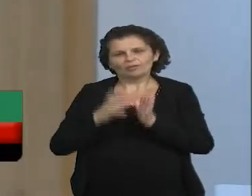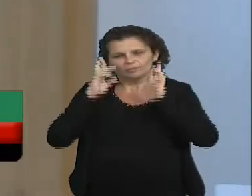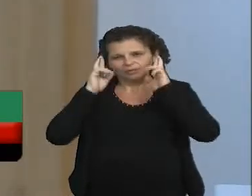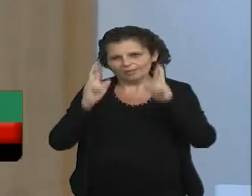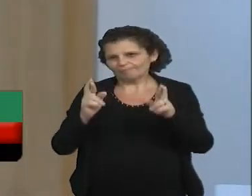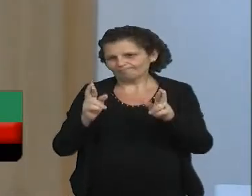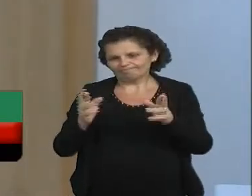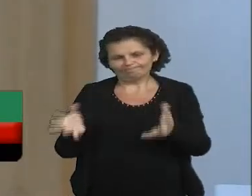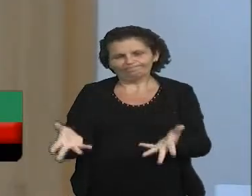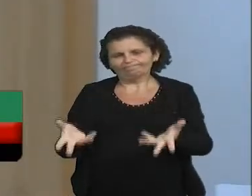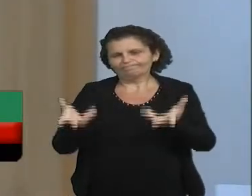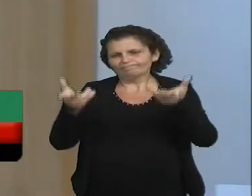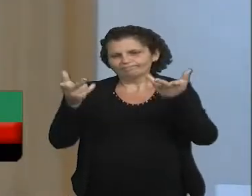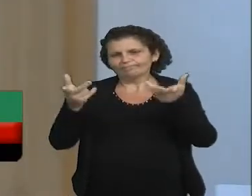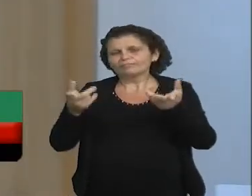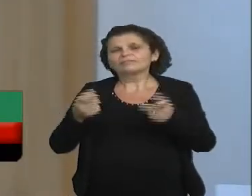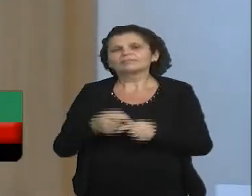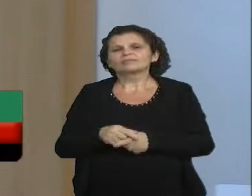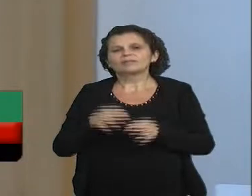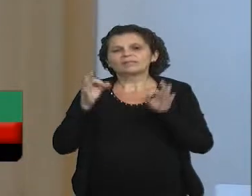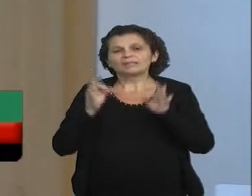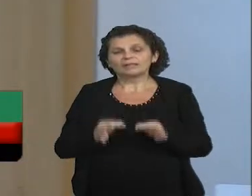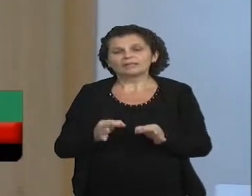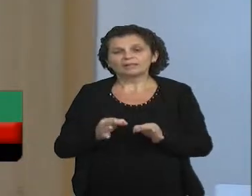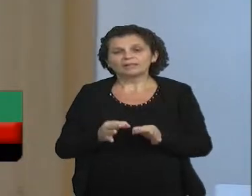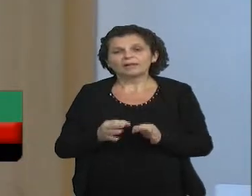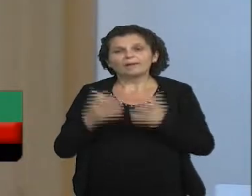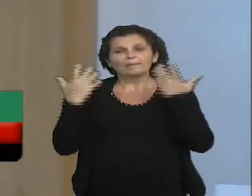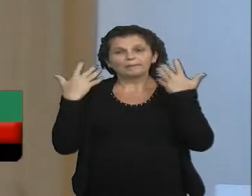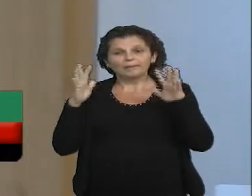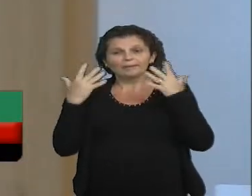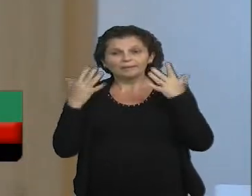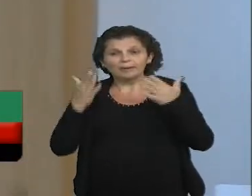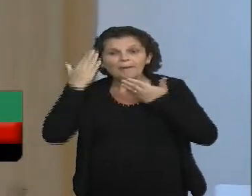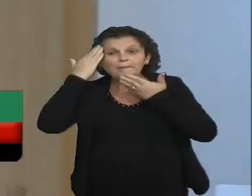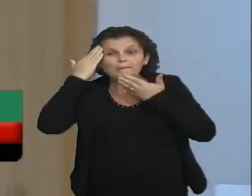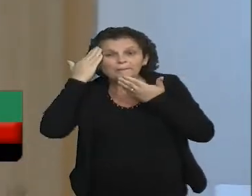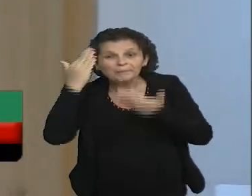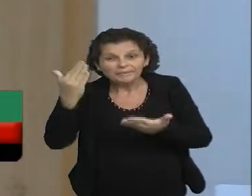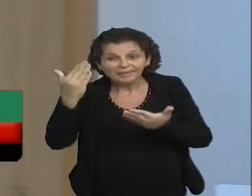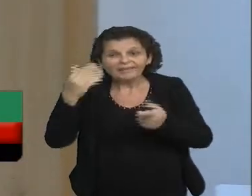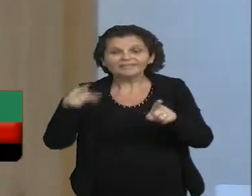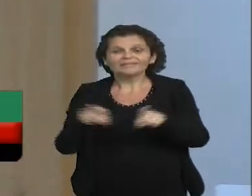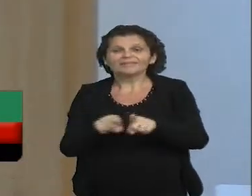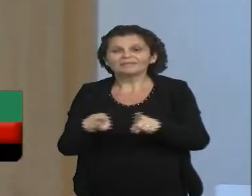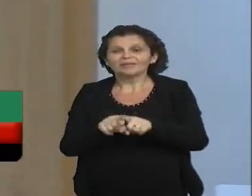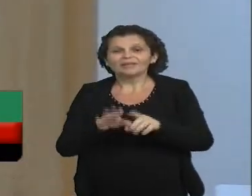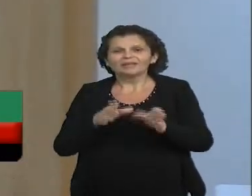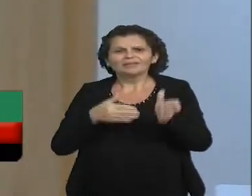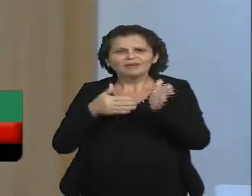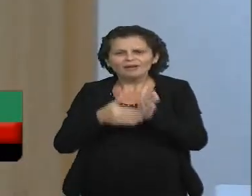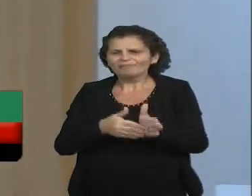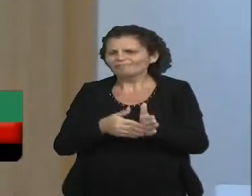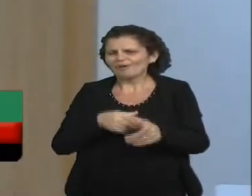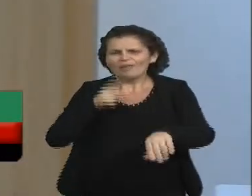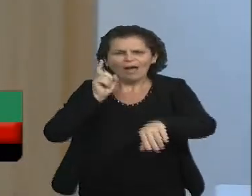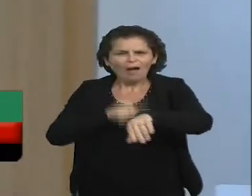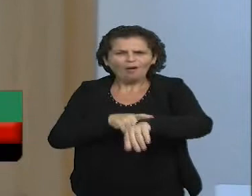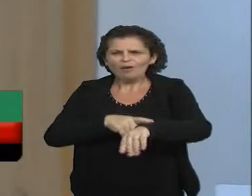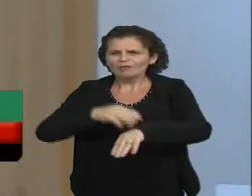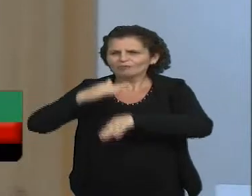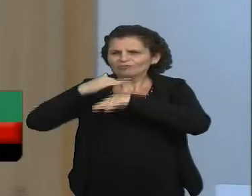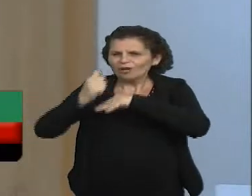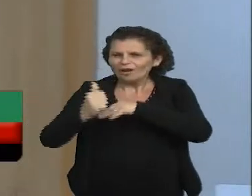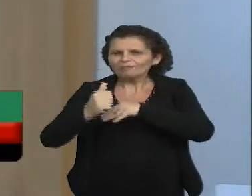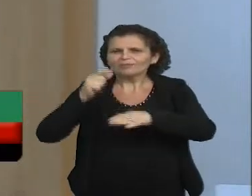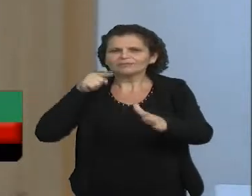gestão de vocês, com toda a certeza do mundo. Parabéns, Bruna. Obrigada também, que também sempre me atende na hora. A